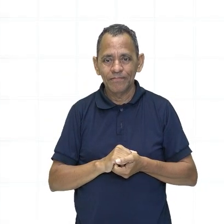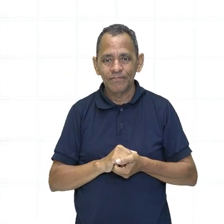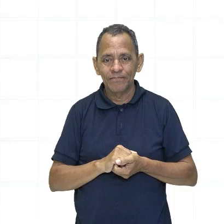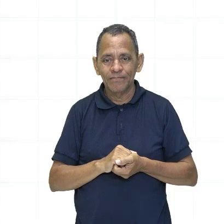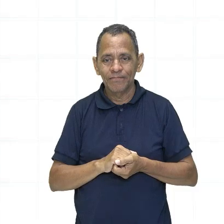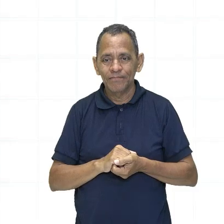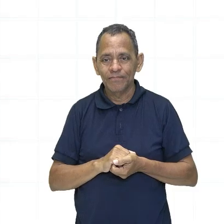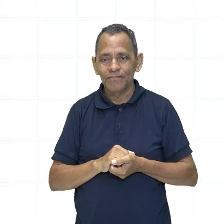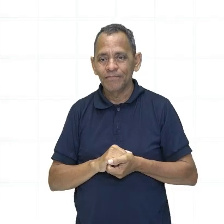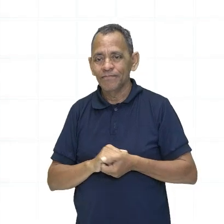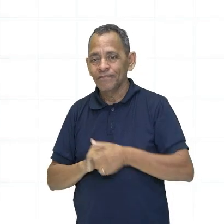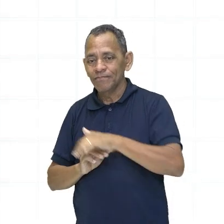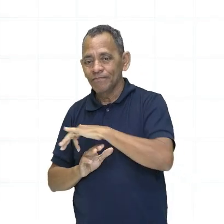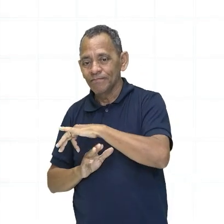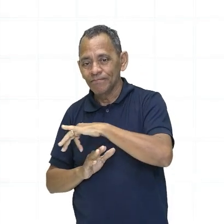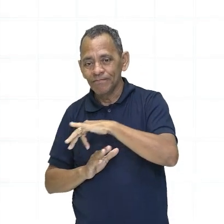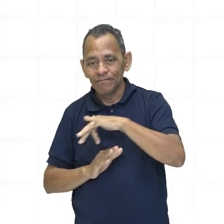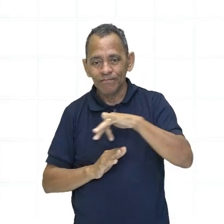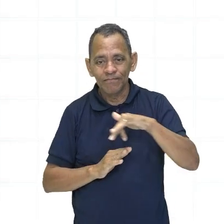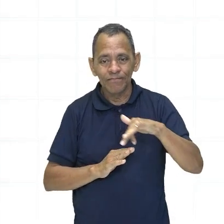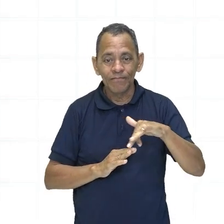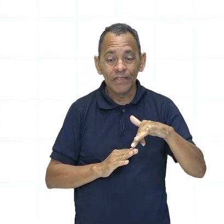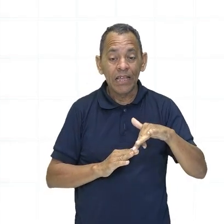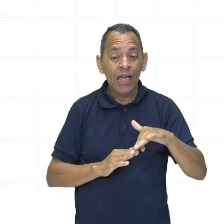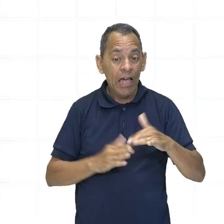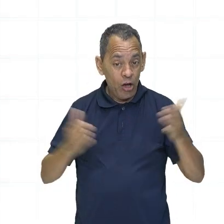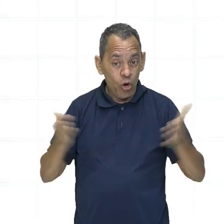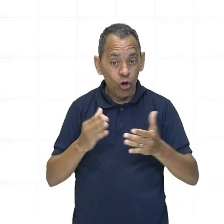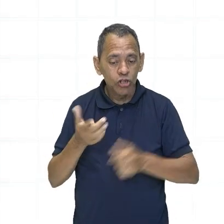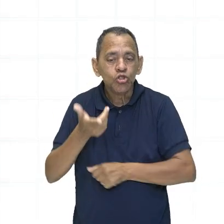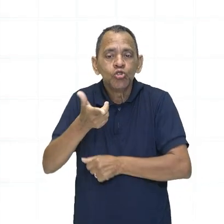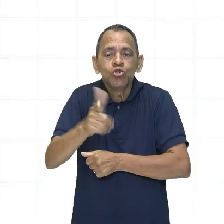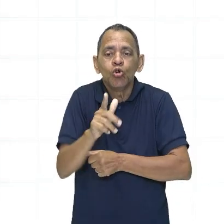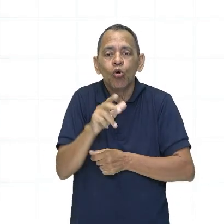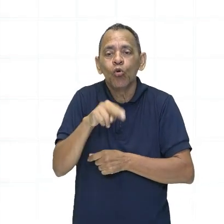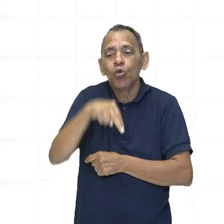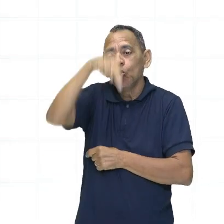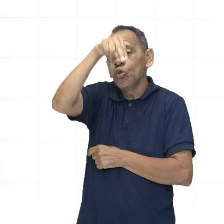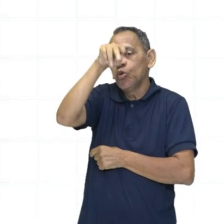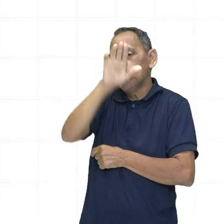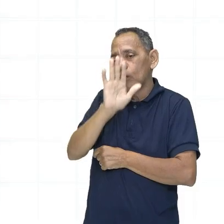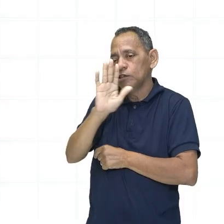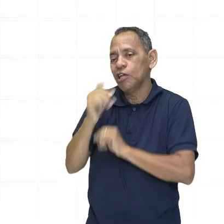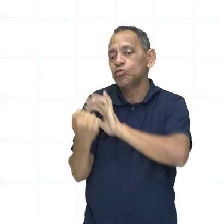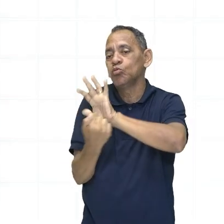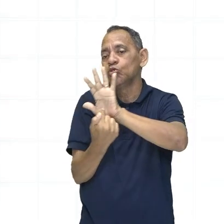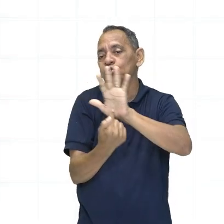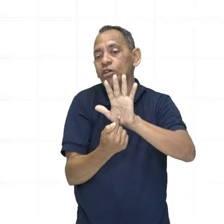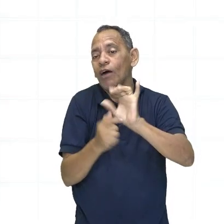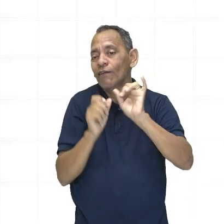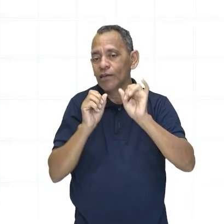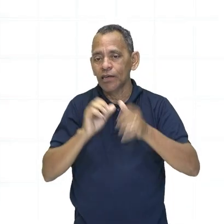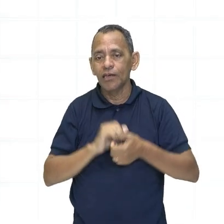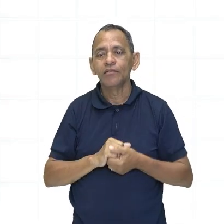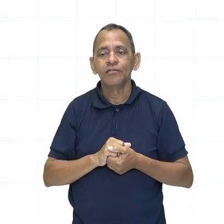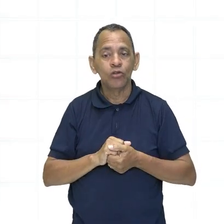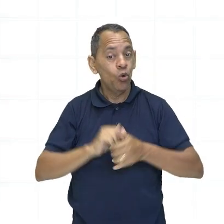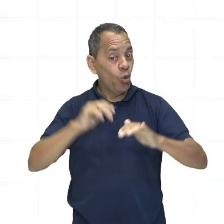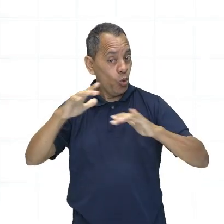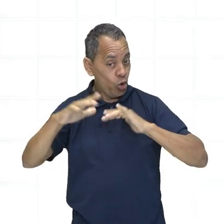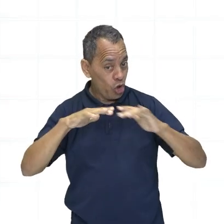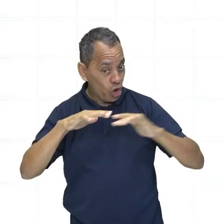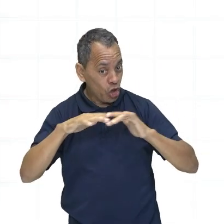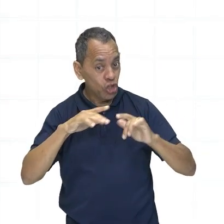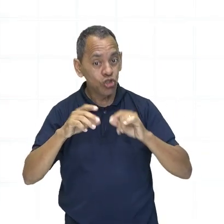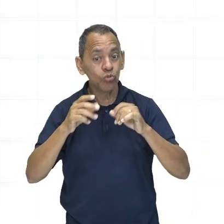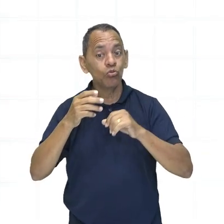Agora, nós vamos lá para o Nordeste de novo, vamos mostrar para vocês um outro ritmo que acontece lá,